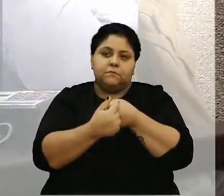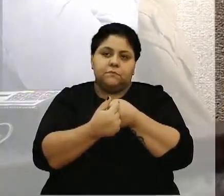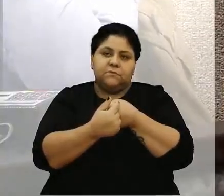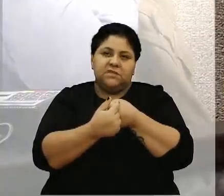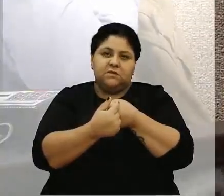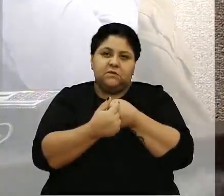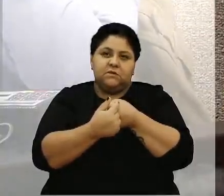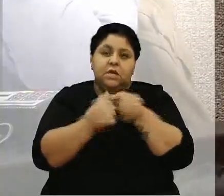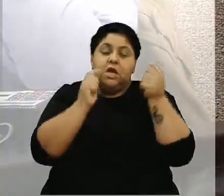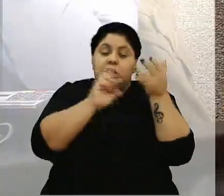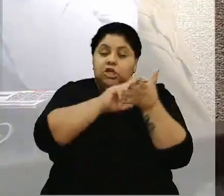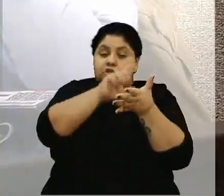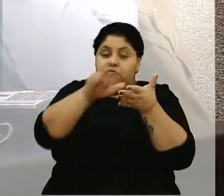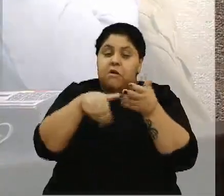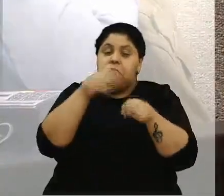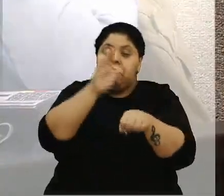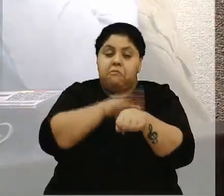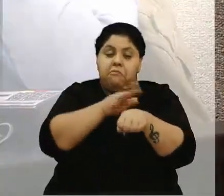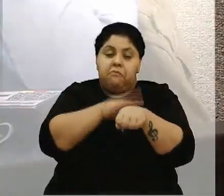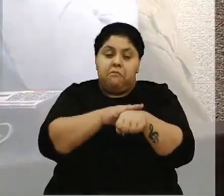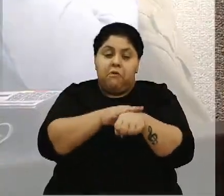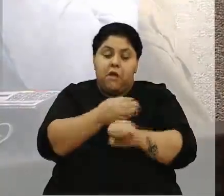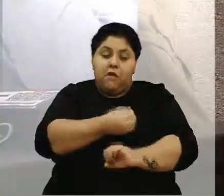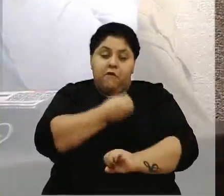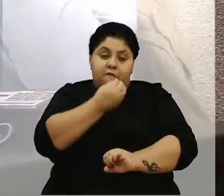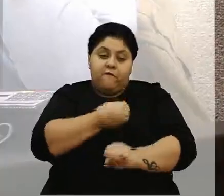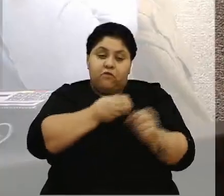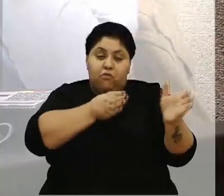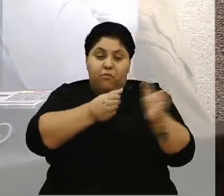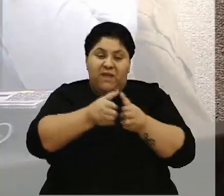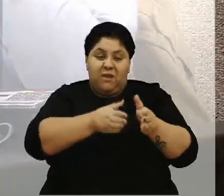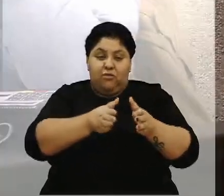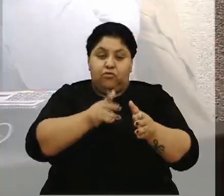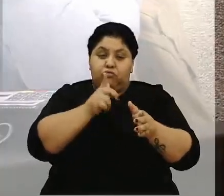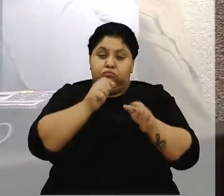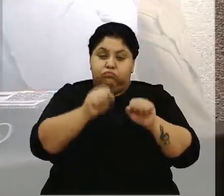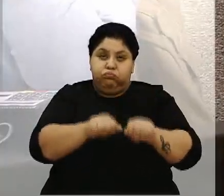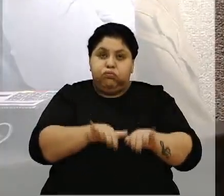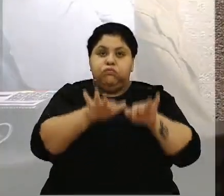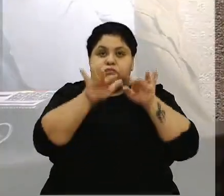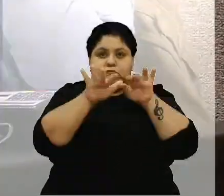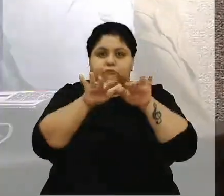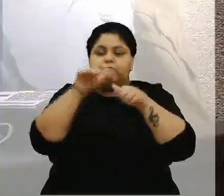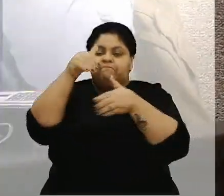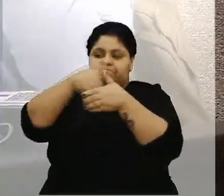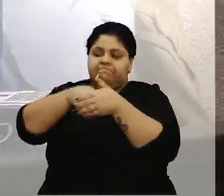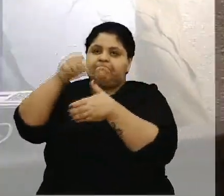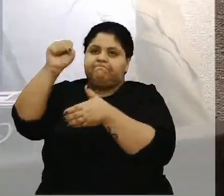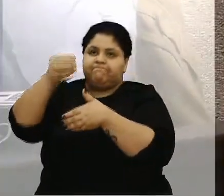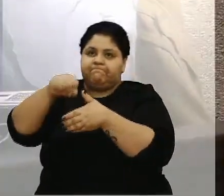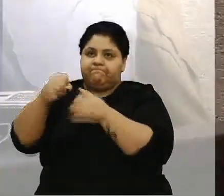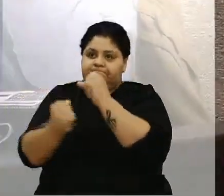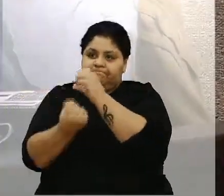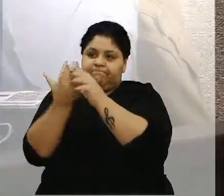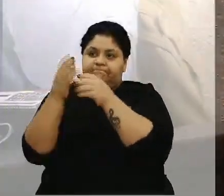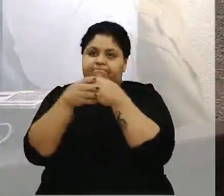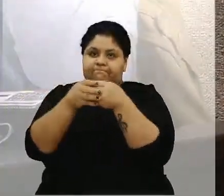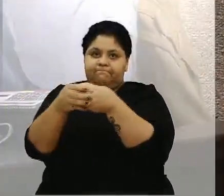momentos, se passava por esse período de enchente. Então, estarei votando favorável à criação dessa